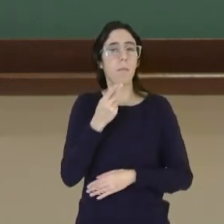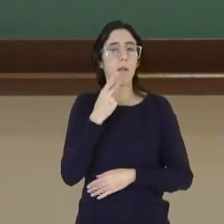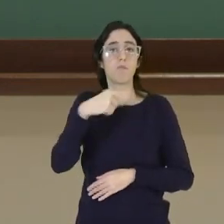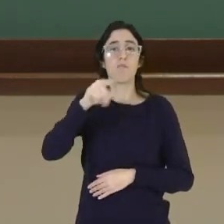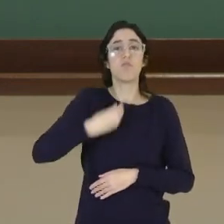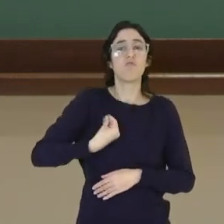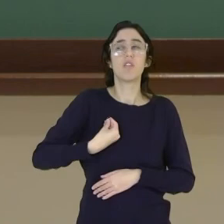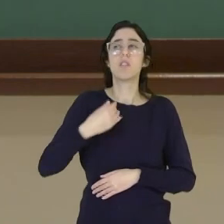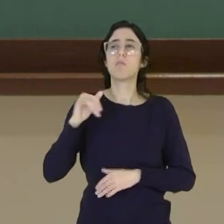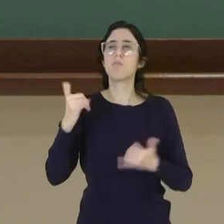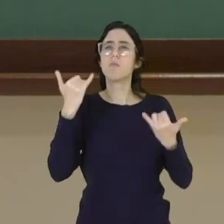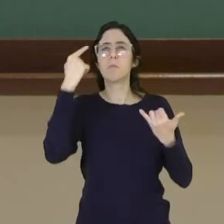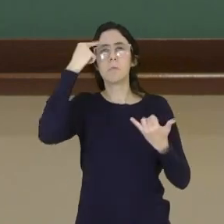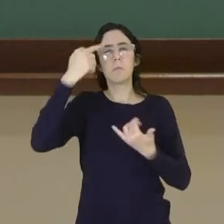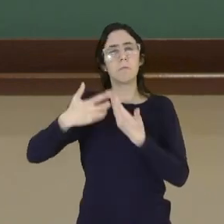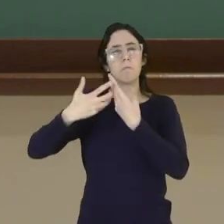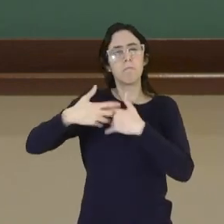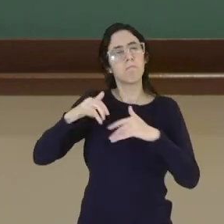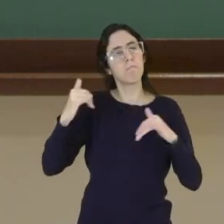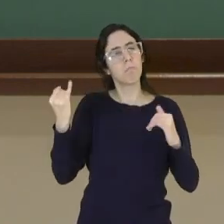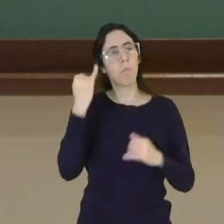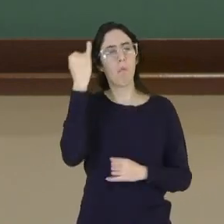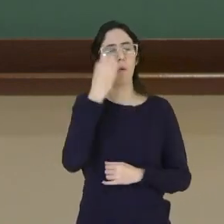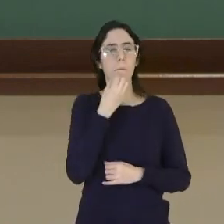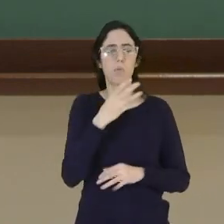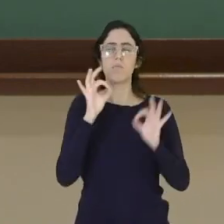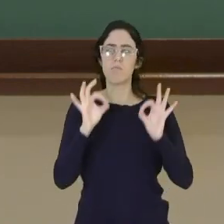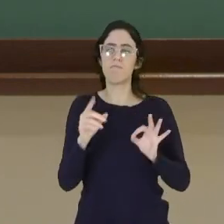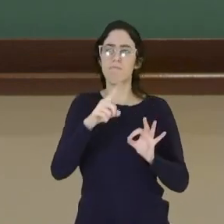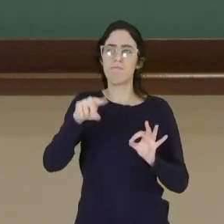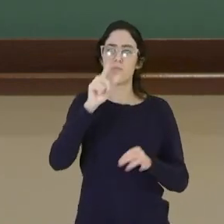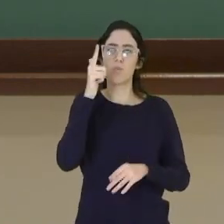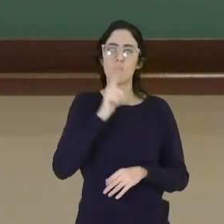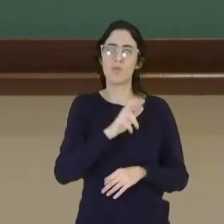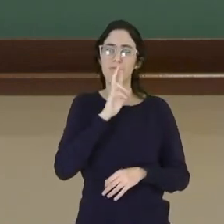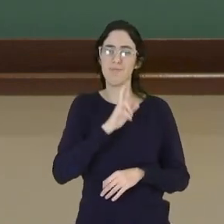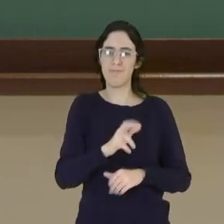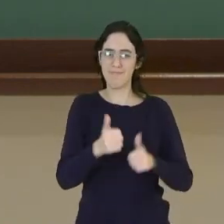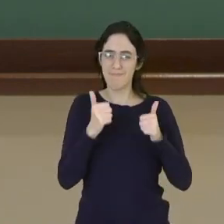você conhece, que são fáceis de contar. Eu tenho certeza que você vai achar resultados bastante